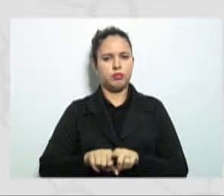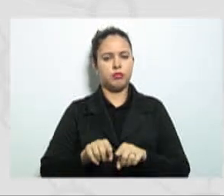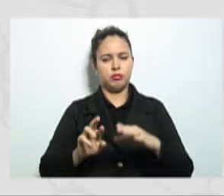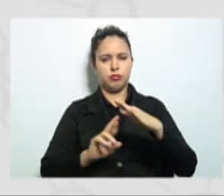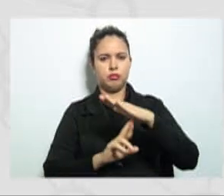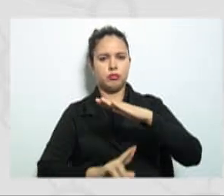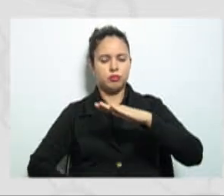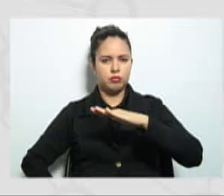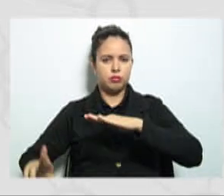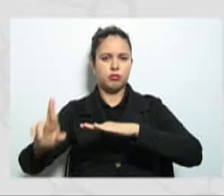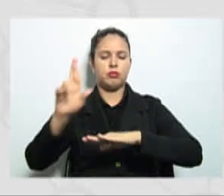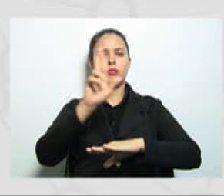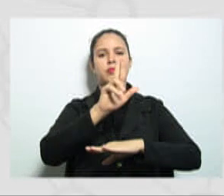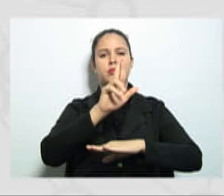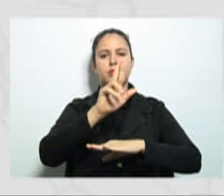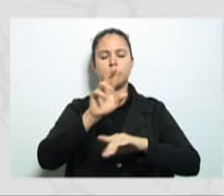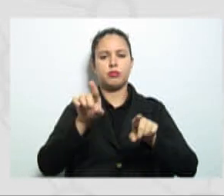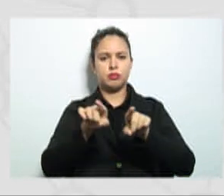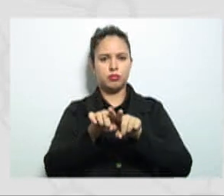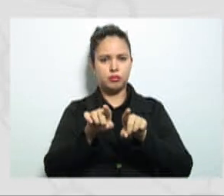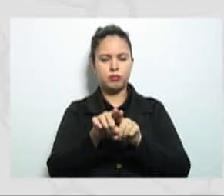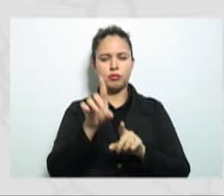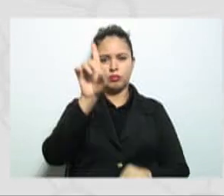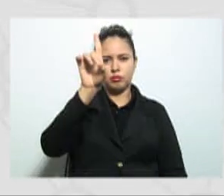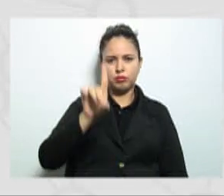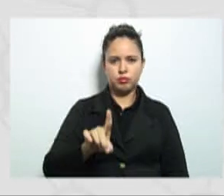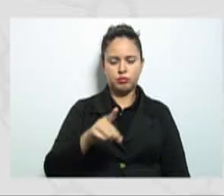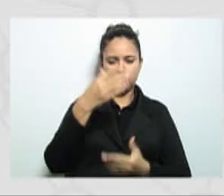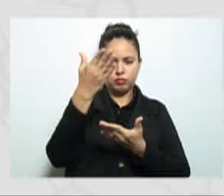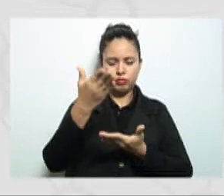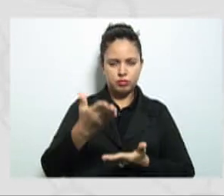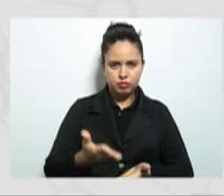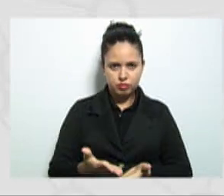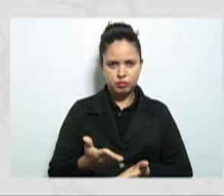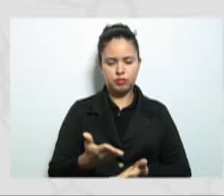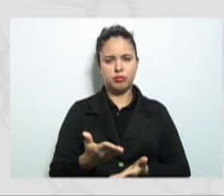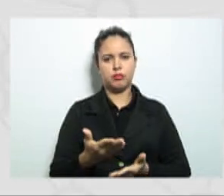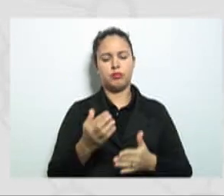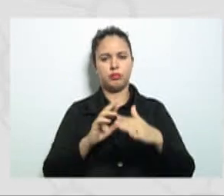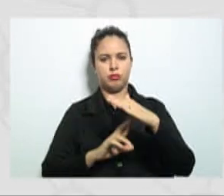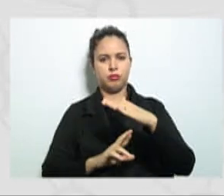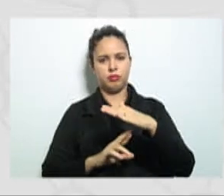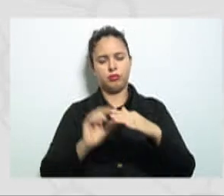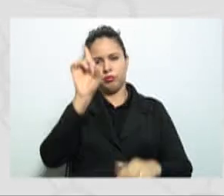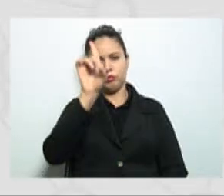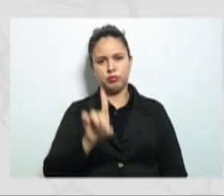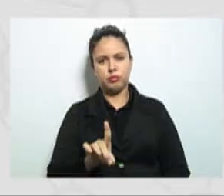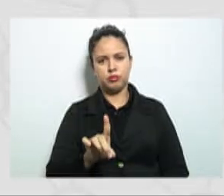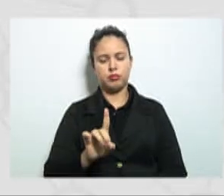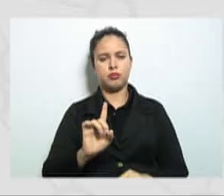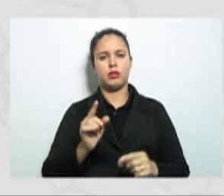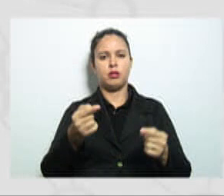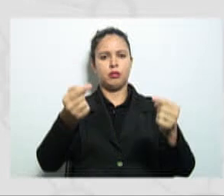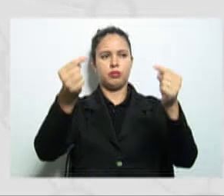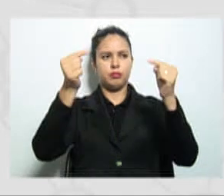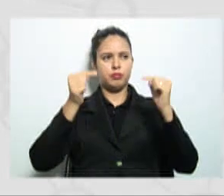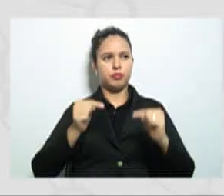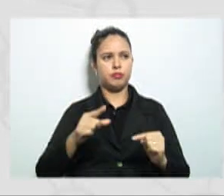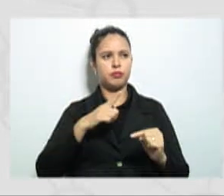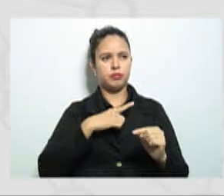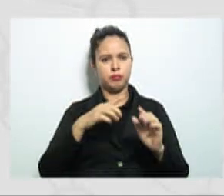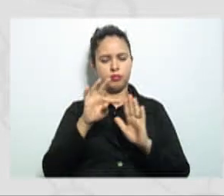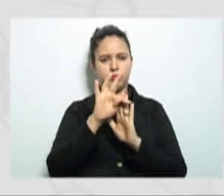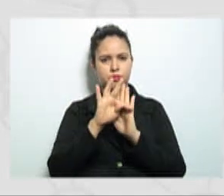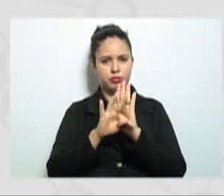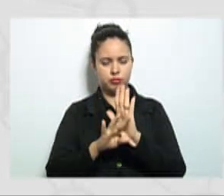reitor, magnífico reitor. Se for para o diretor, senhor ou senhora diretora. Logo depois vem o texto, que se